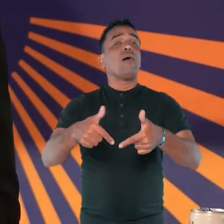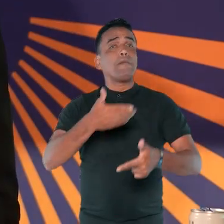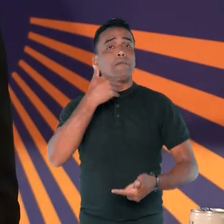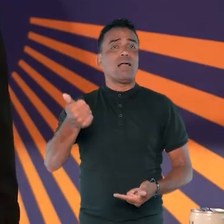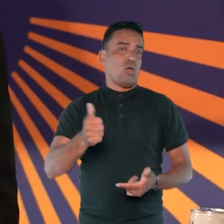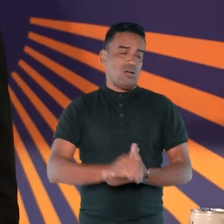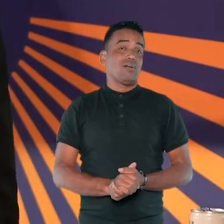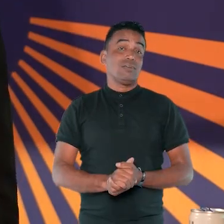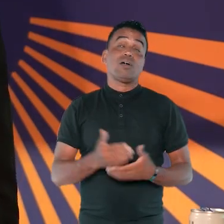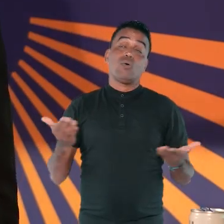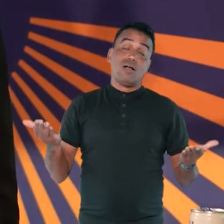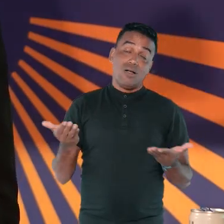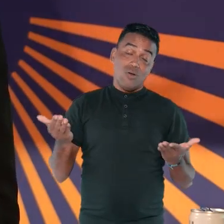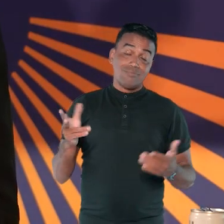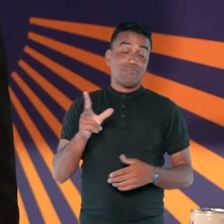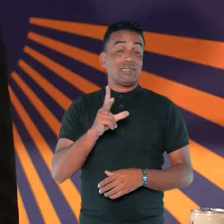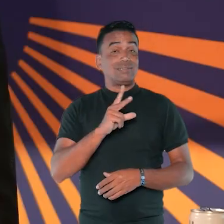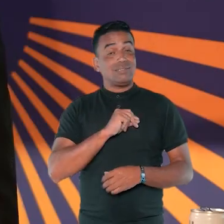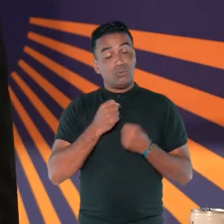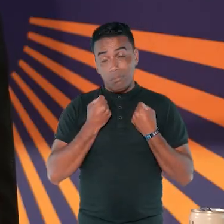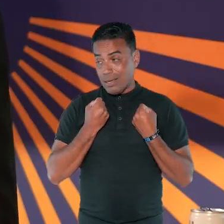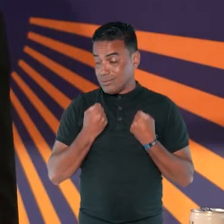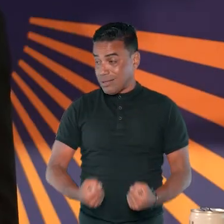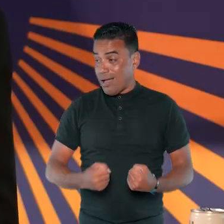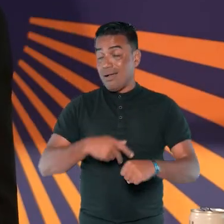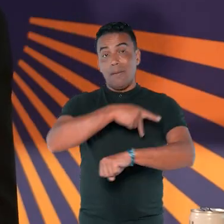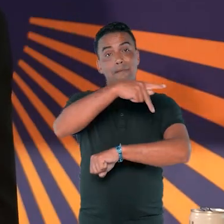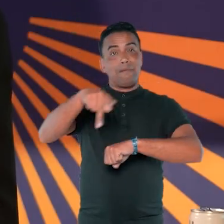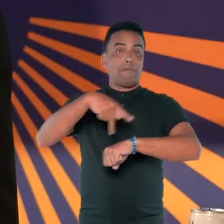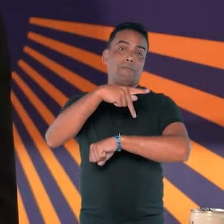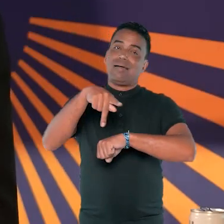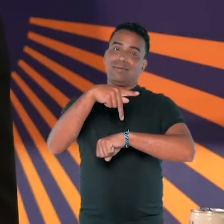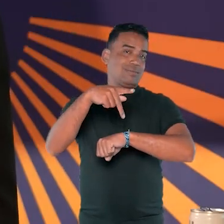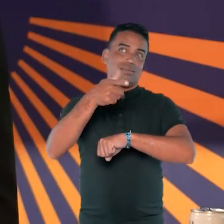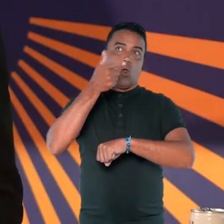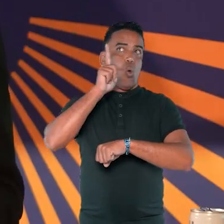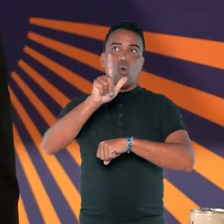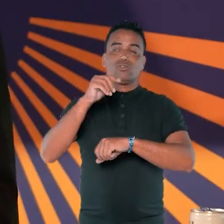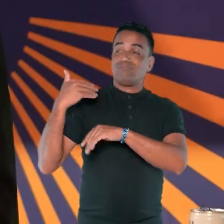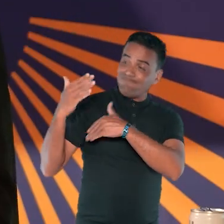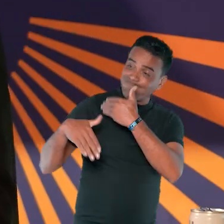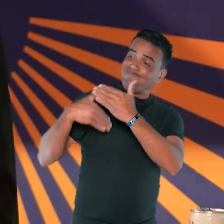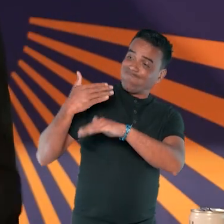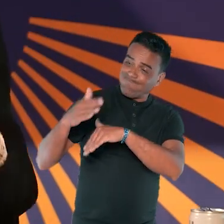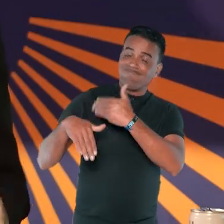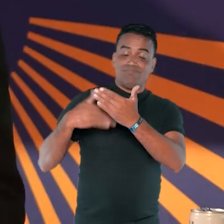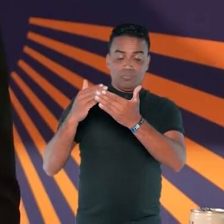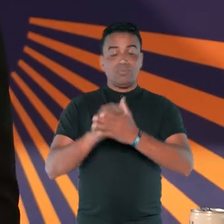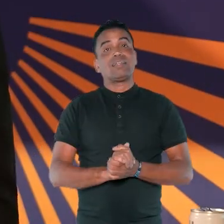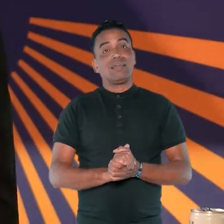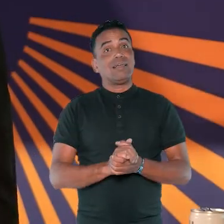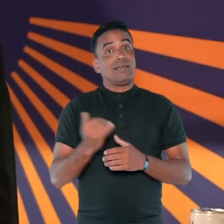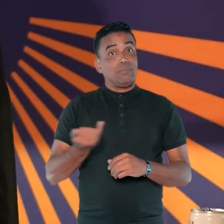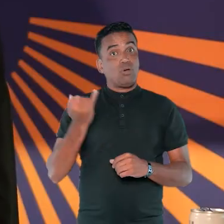o imerecido fardo de ter que carregar um país que nós não fomos ainda capazes de construir, e a importância, portanto, de ter